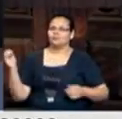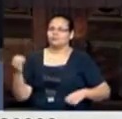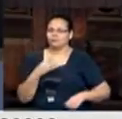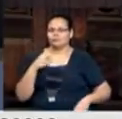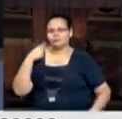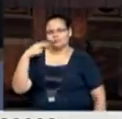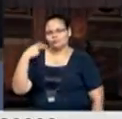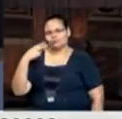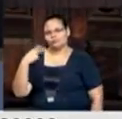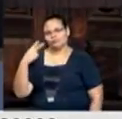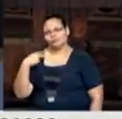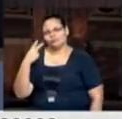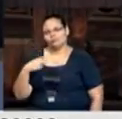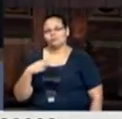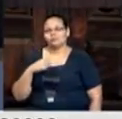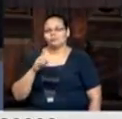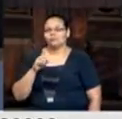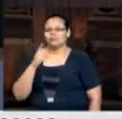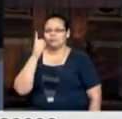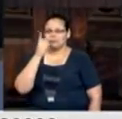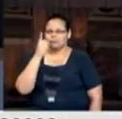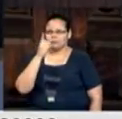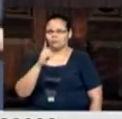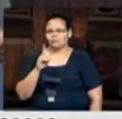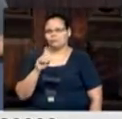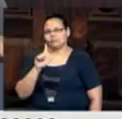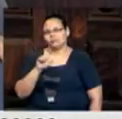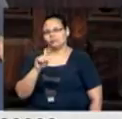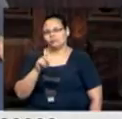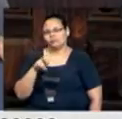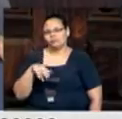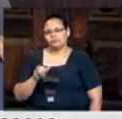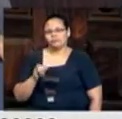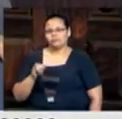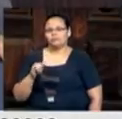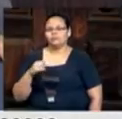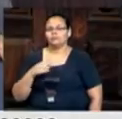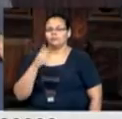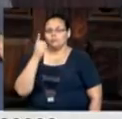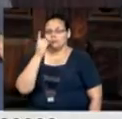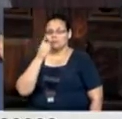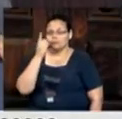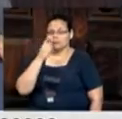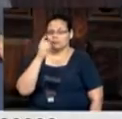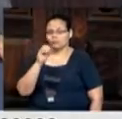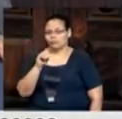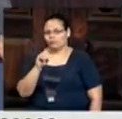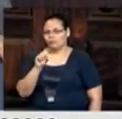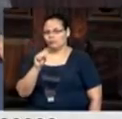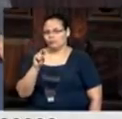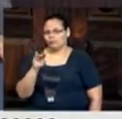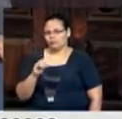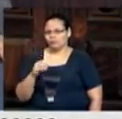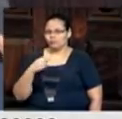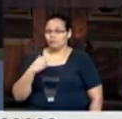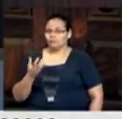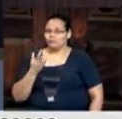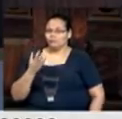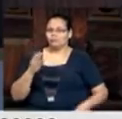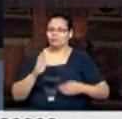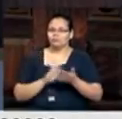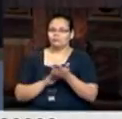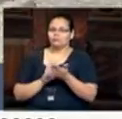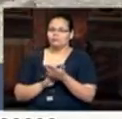eleitoral. Deputado André Lazzaroni, por favor. Deputado Carlos Osório, eu quero lhe